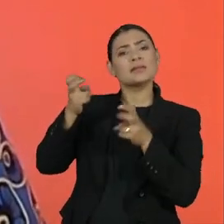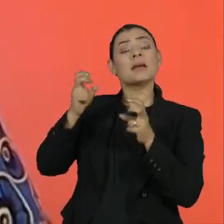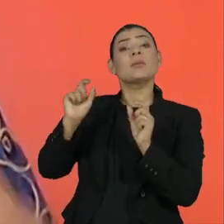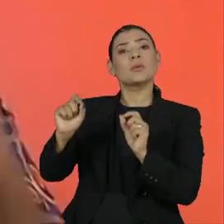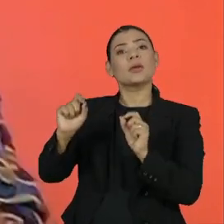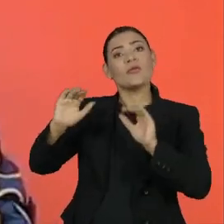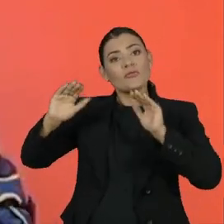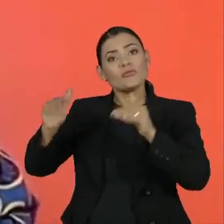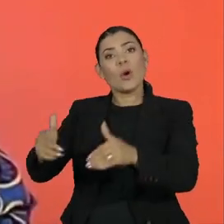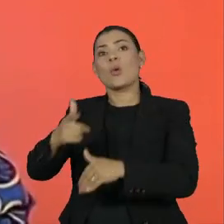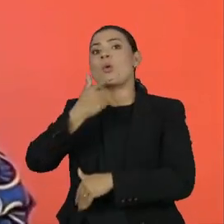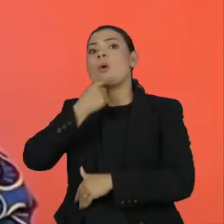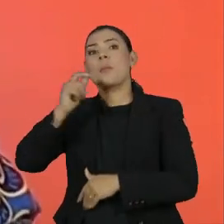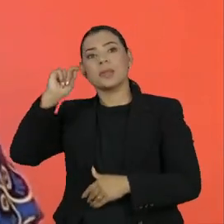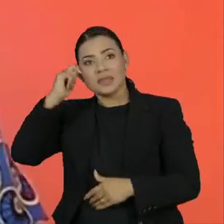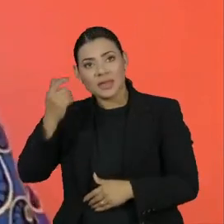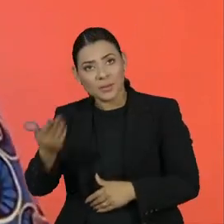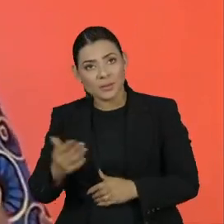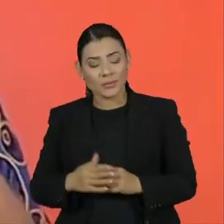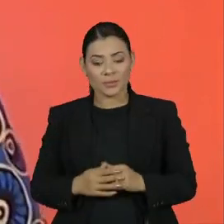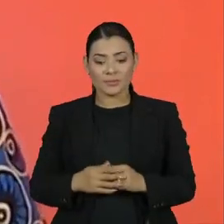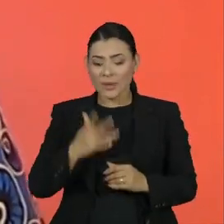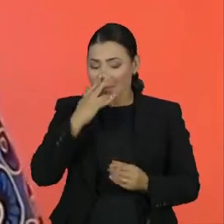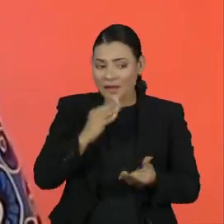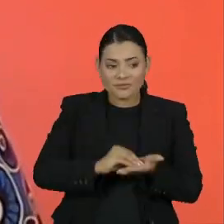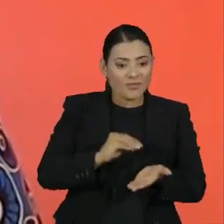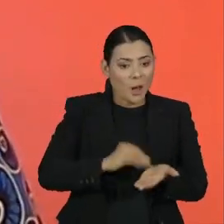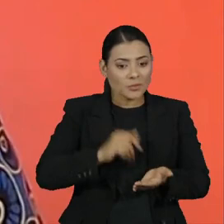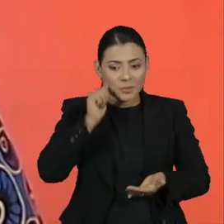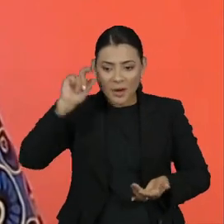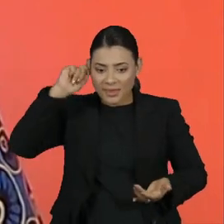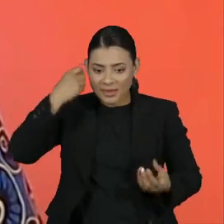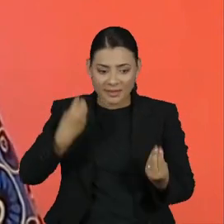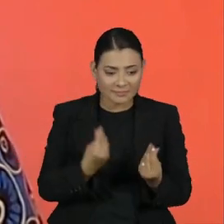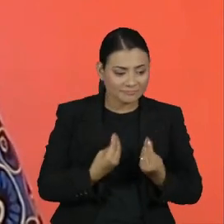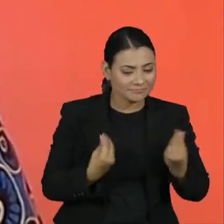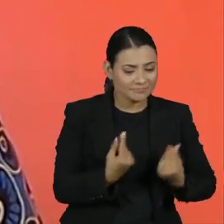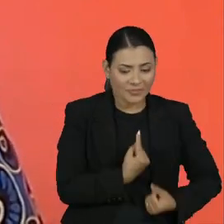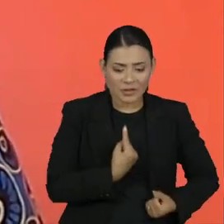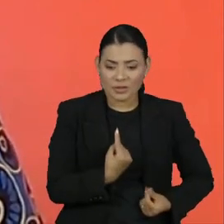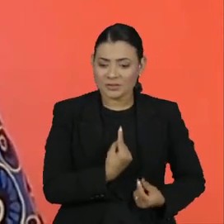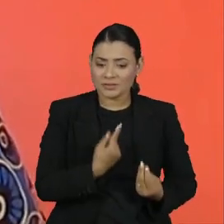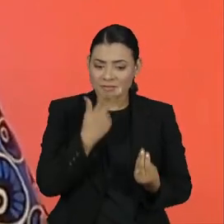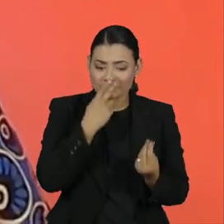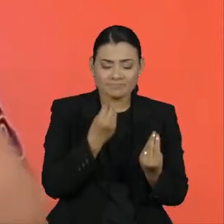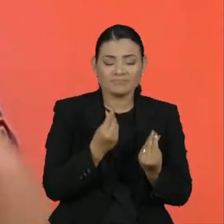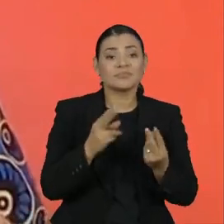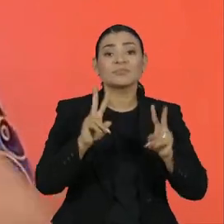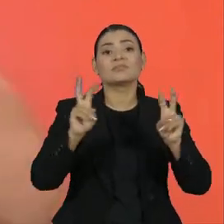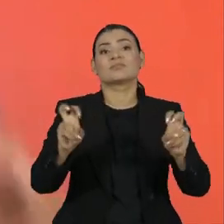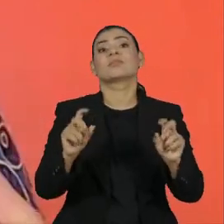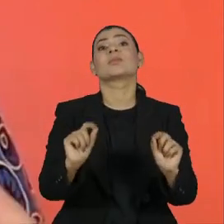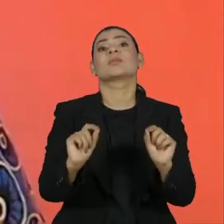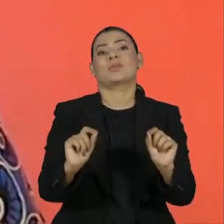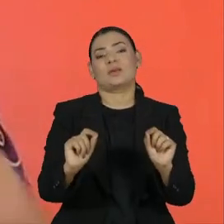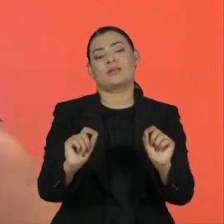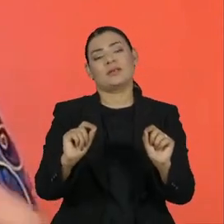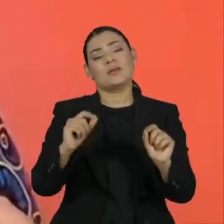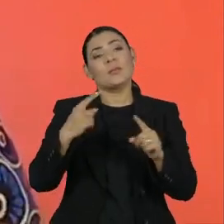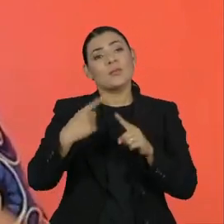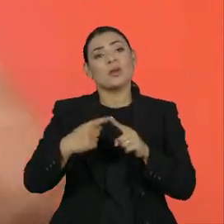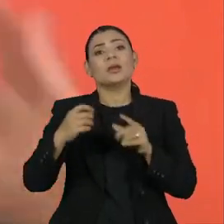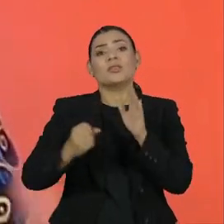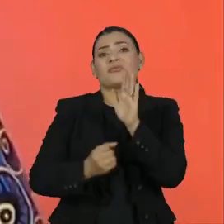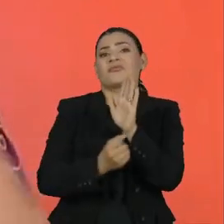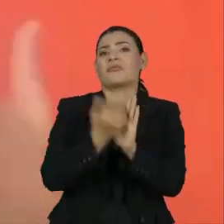programas enfatizam mais homens negros. Então, essa solidão da mulher negra diz respeito a o quanto, por vezes, as